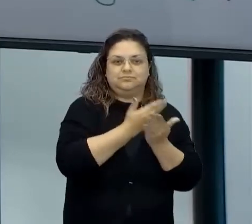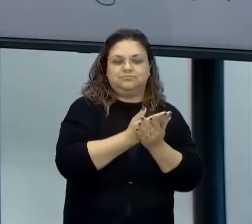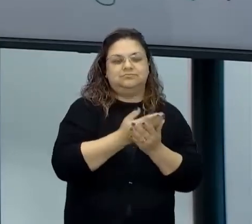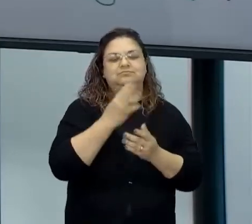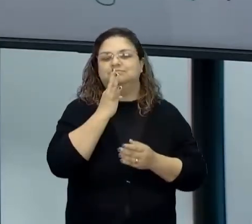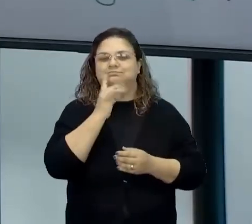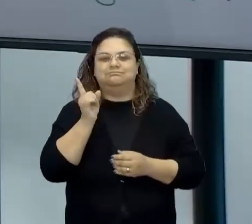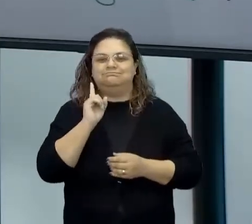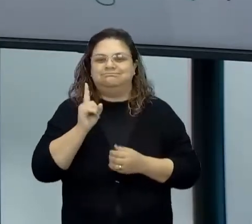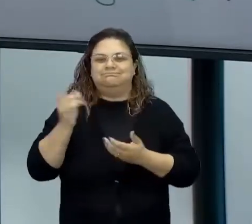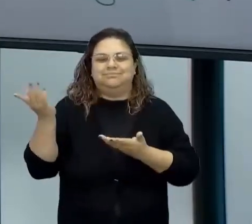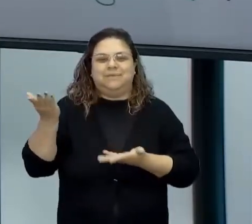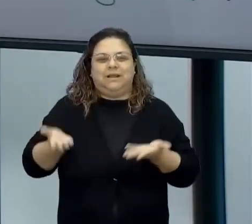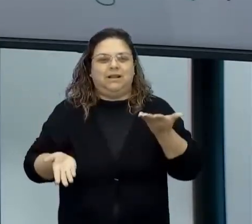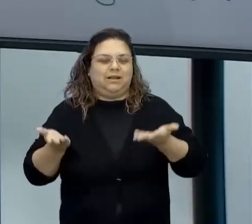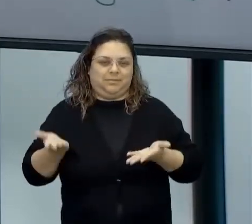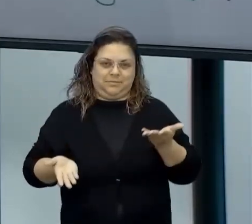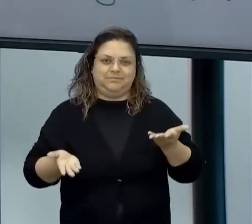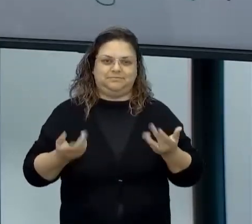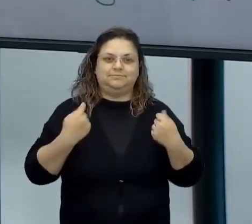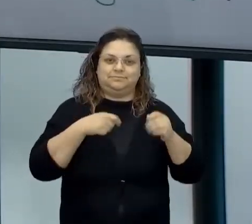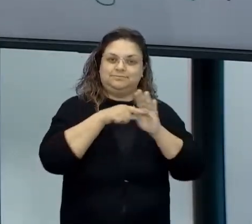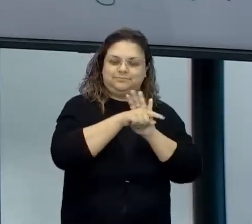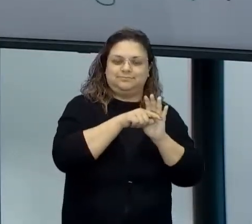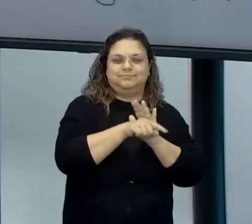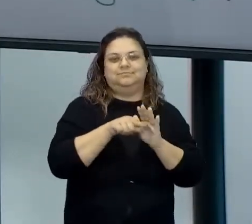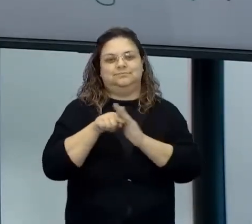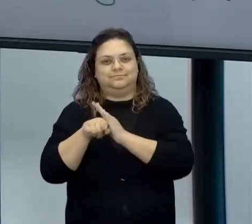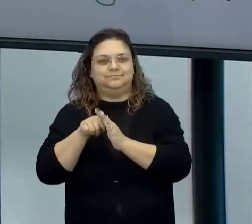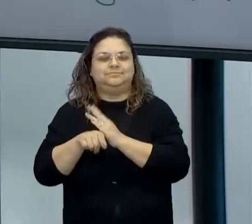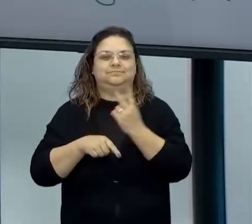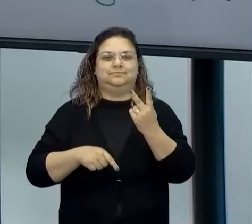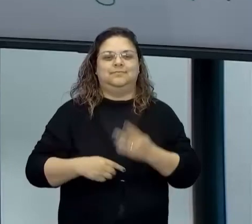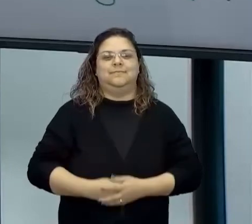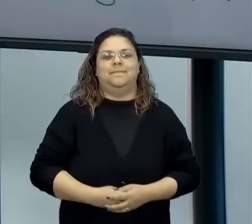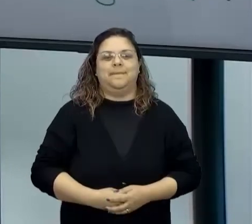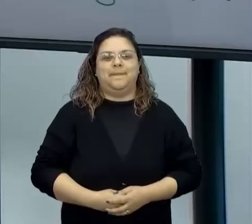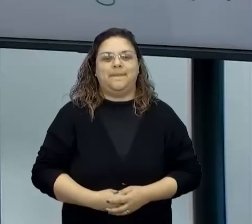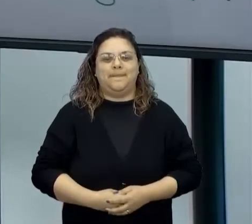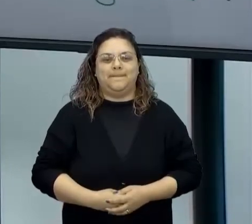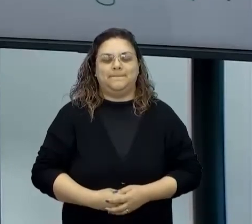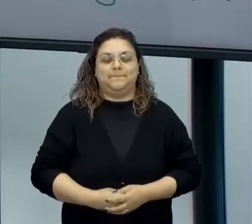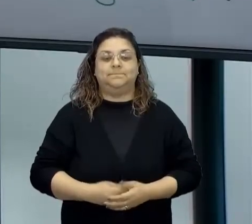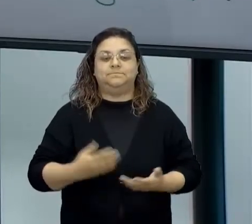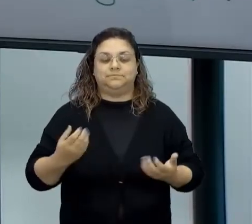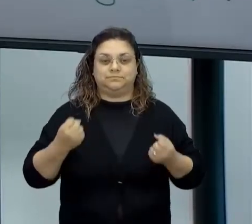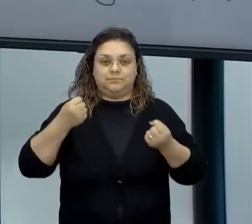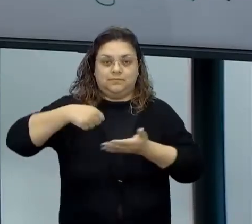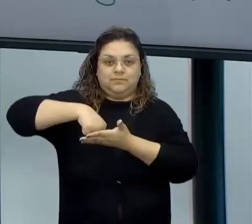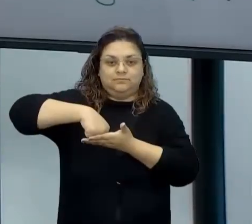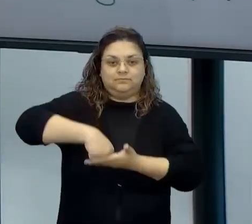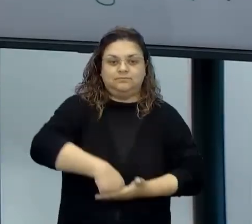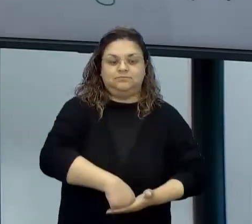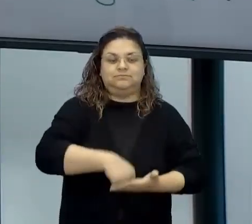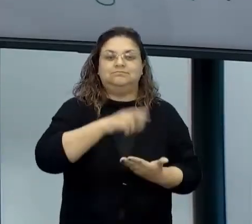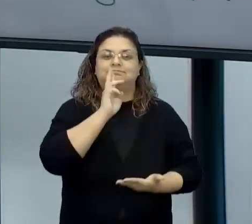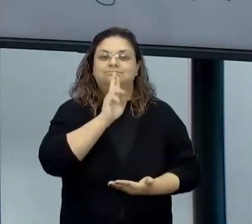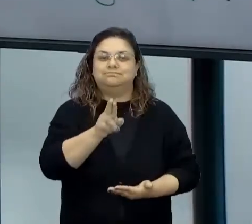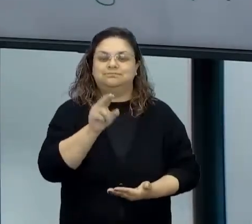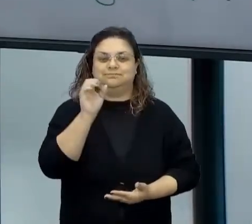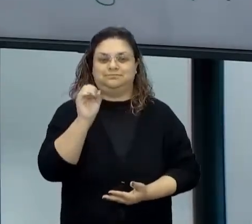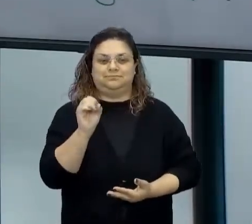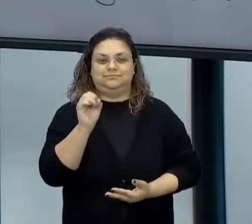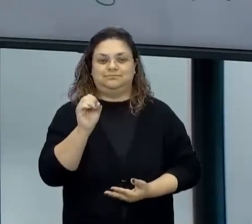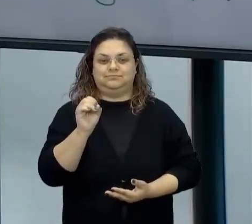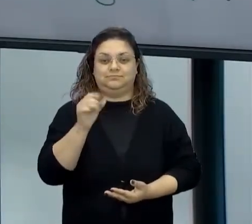de equilíbrio. Muito bem? Força resultante igual a zero, condição especialíssima